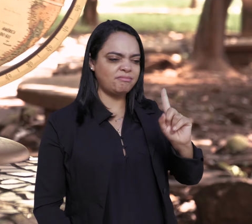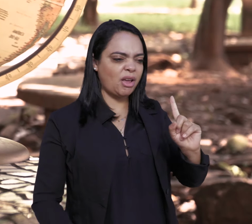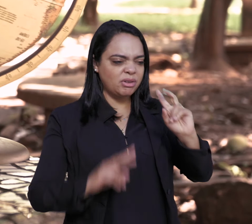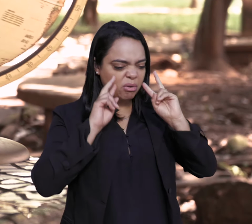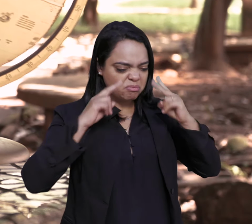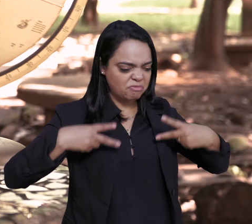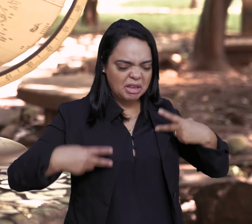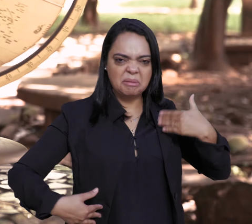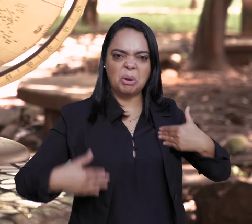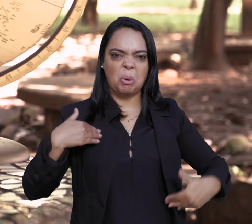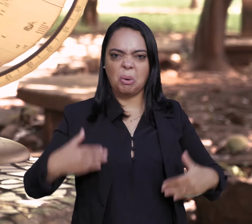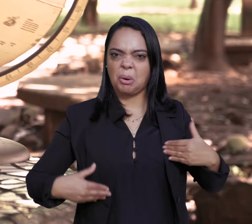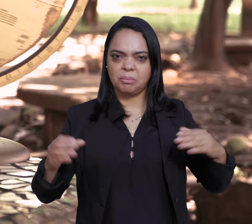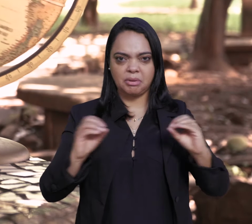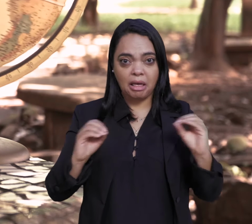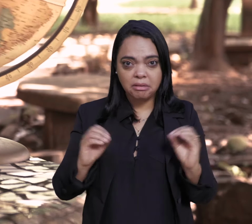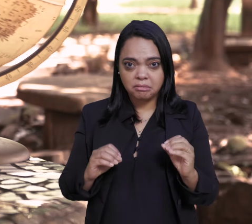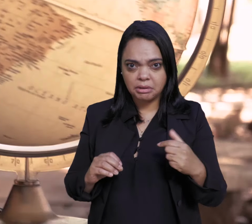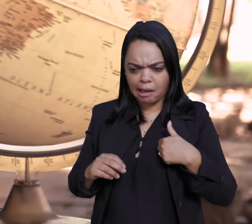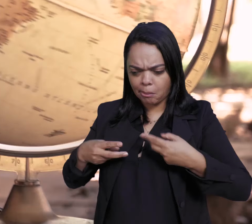corpo. Eu fui perceber o meu corpo